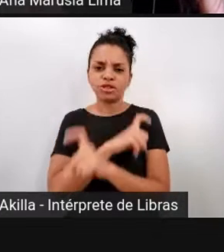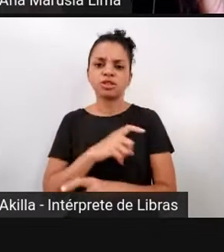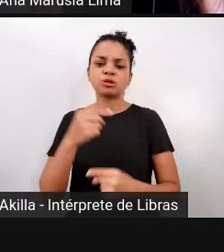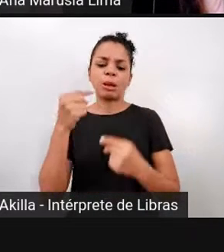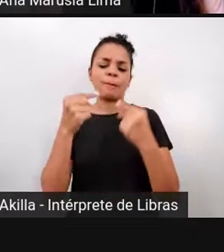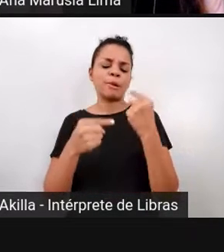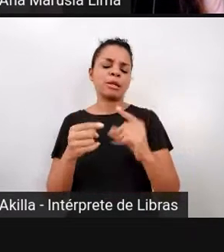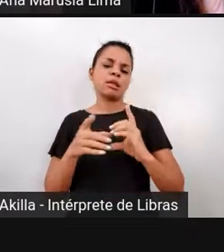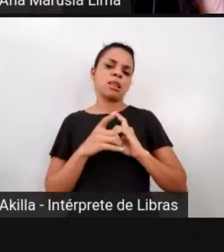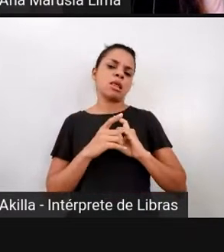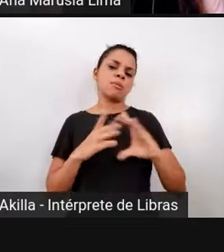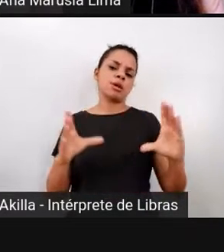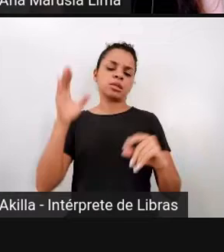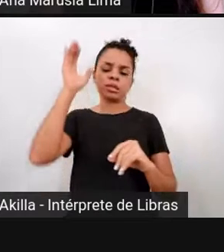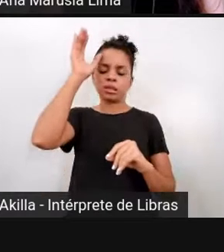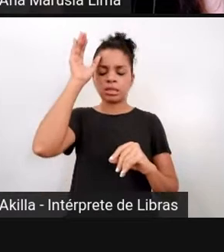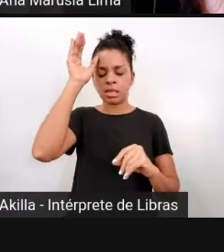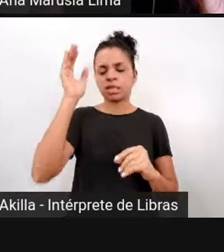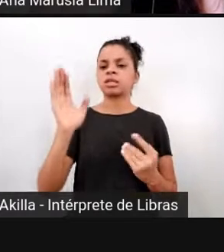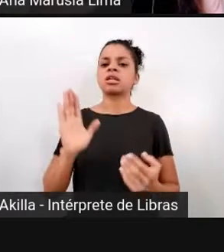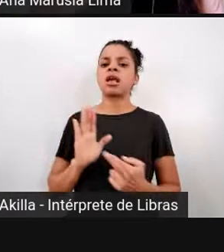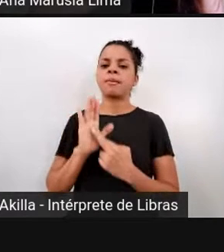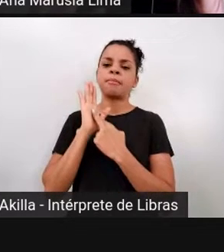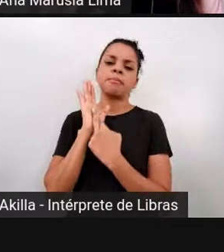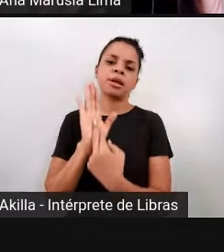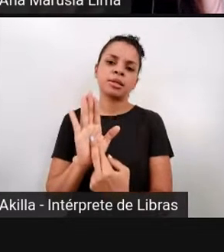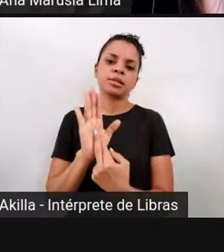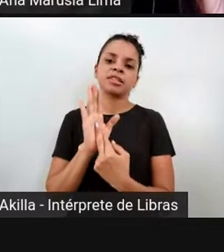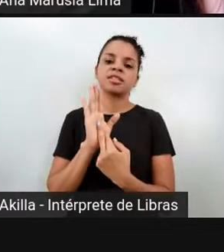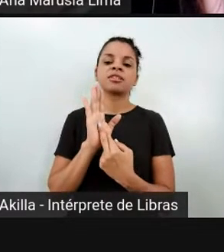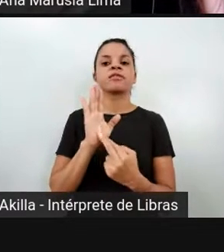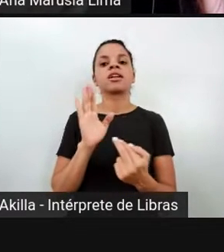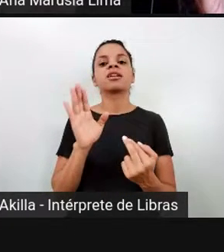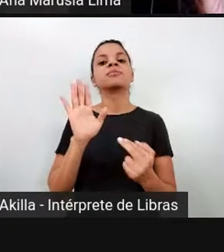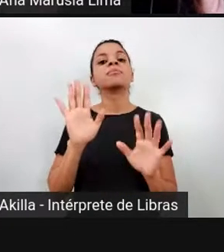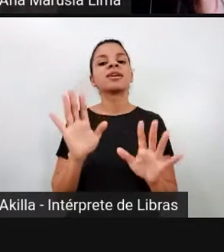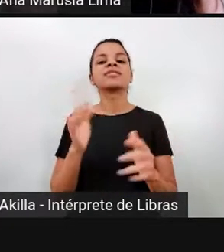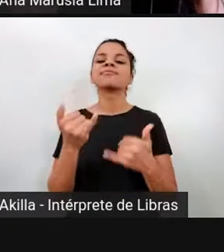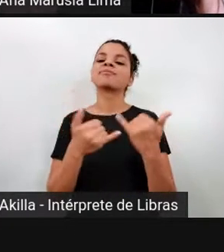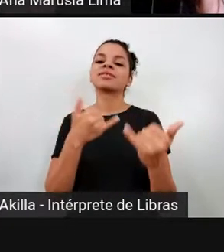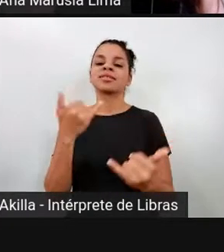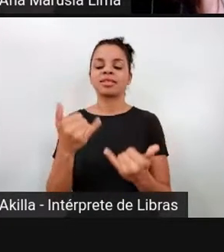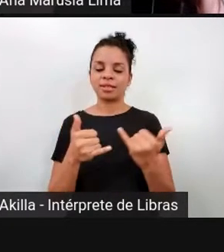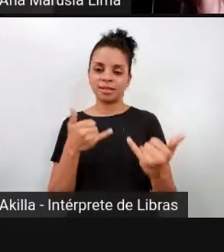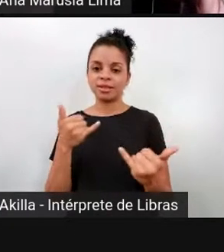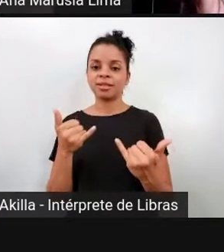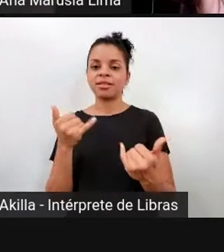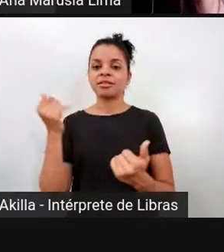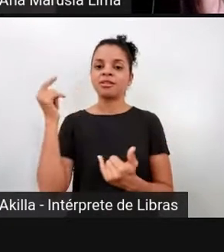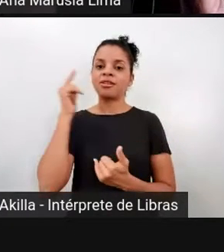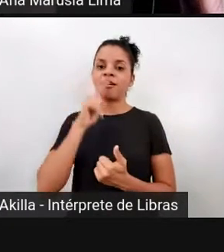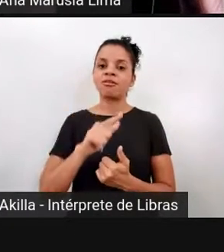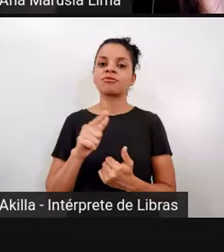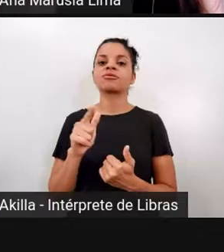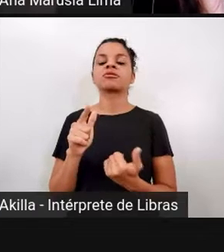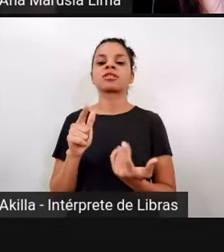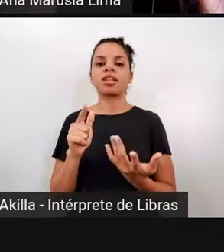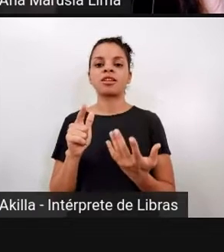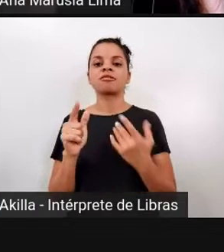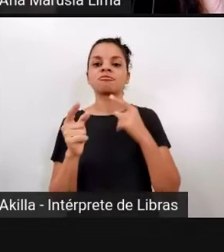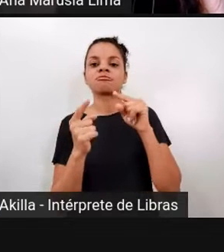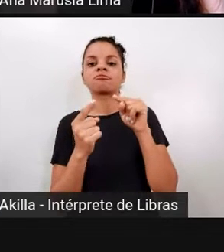democracia, cidadania, representatividade, de uma maneira lúdica. E você consegue atingir, alcançar esse